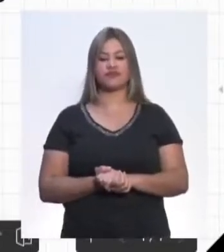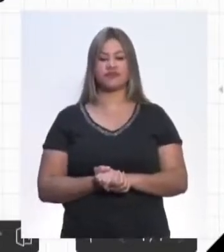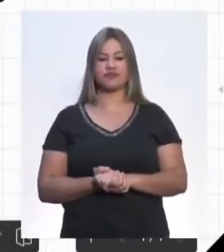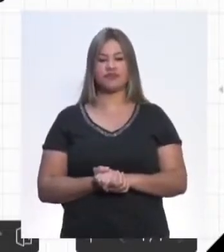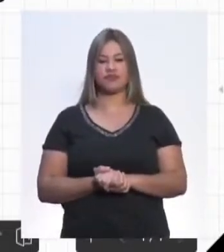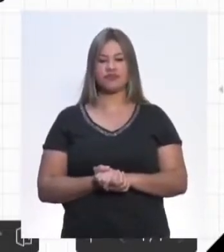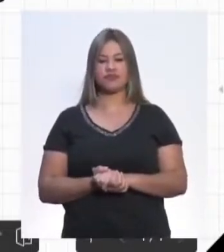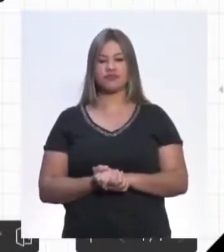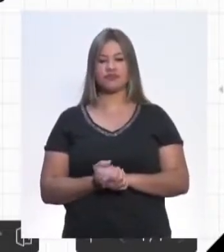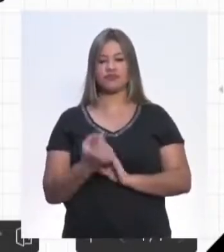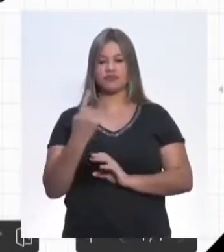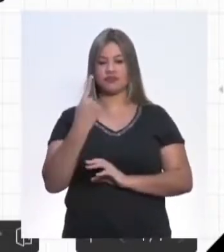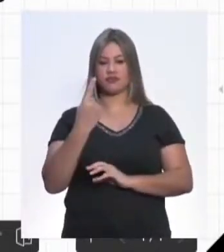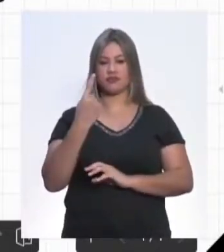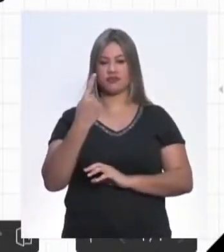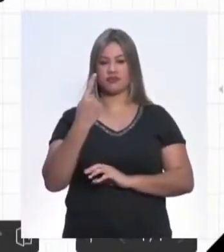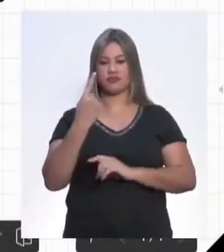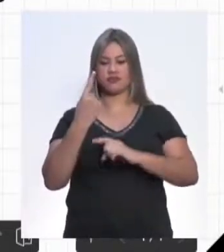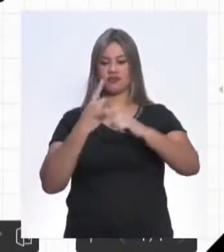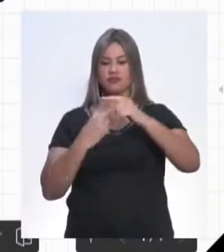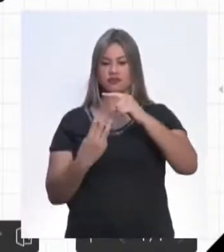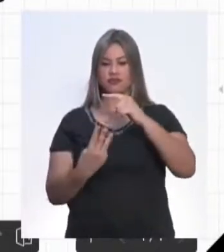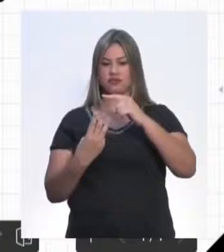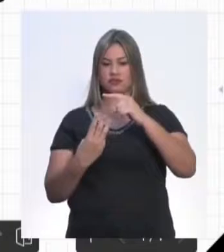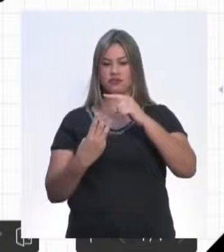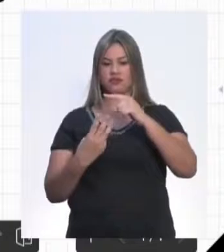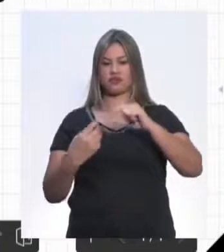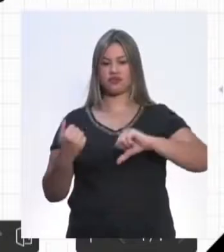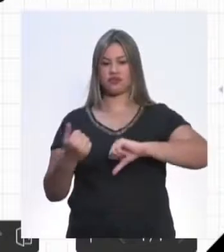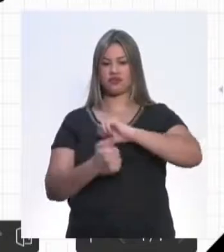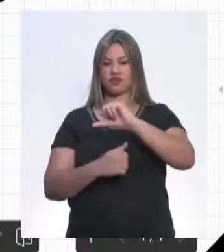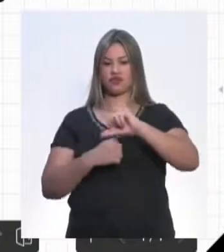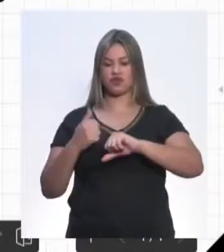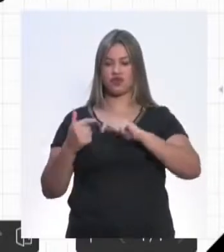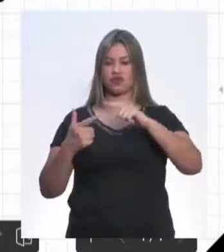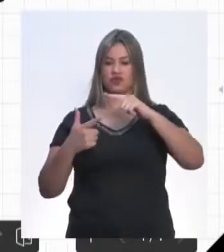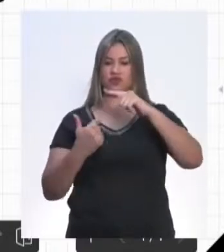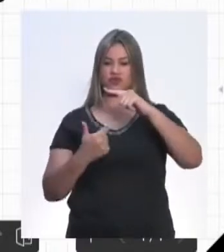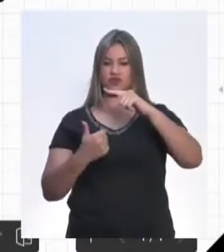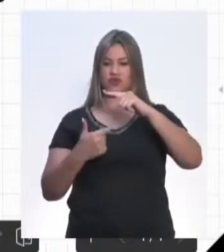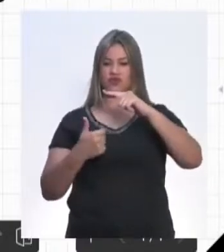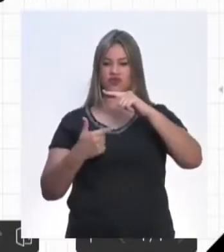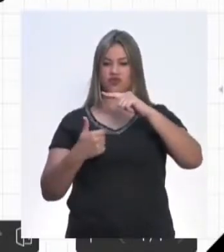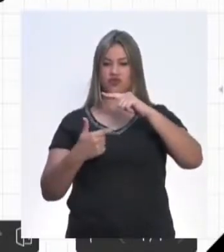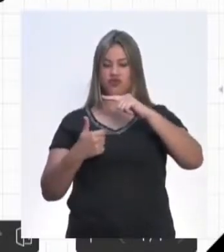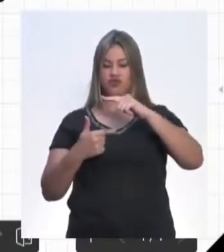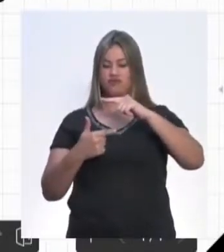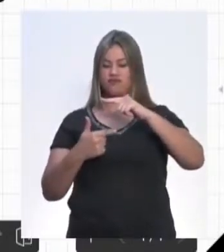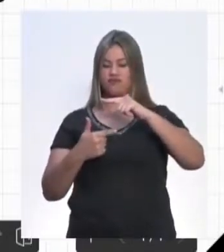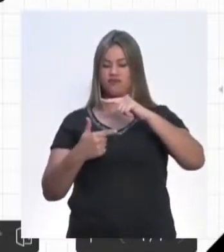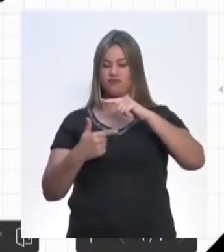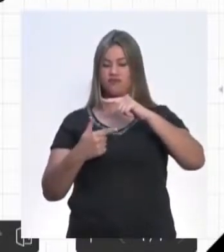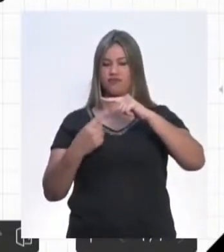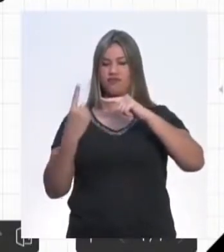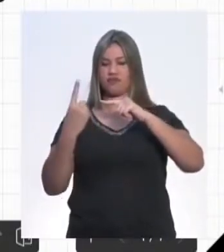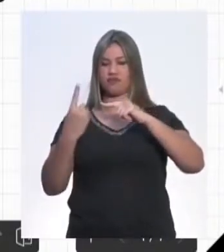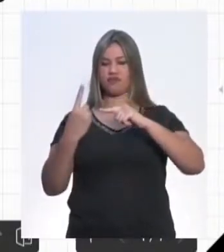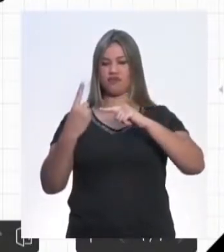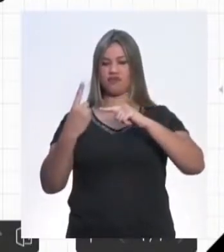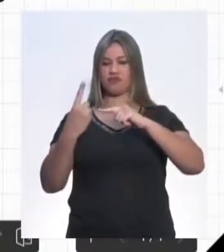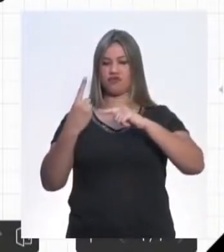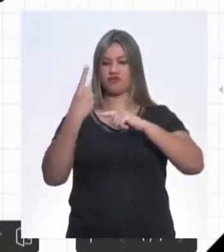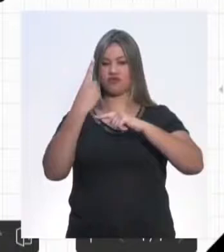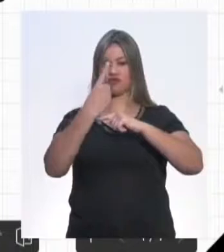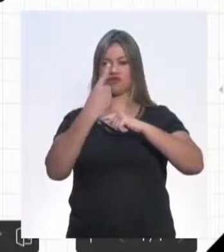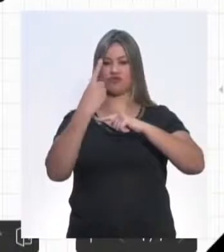Então, 1/3 virou 12, alguma coisa sobre 12. 1/4, a